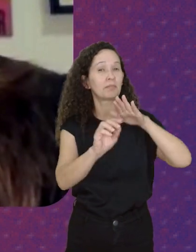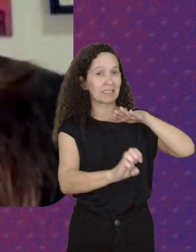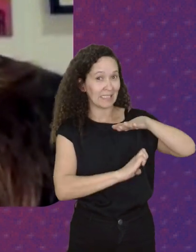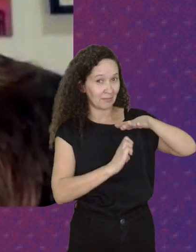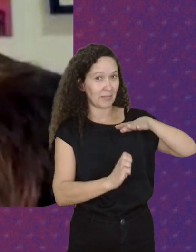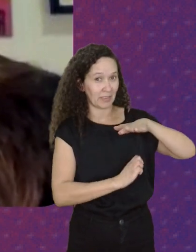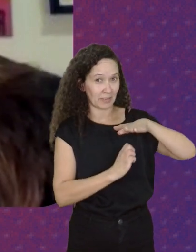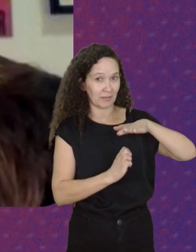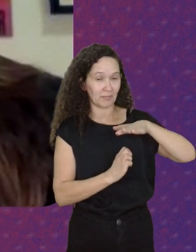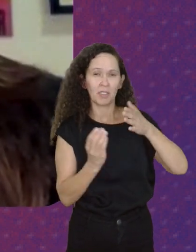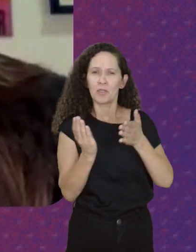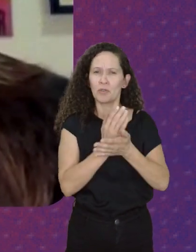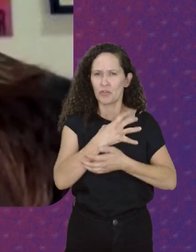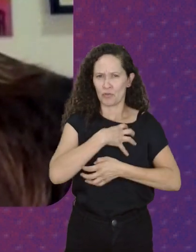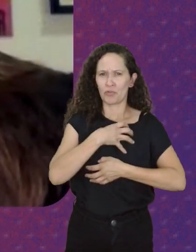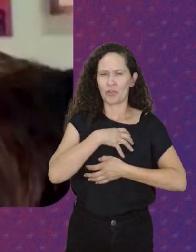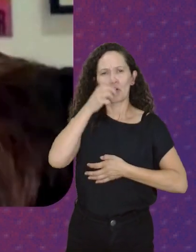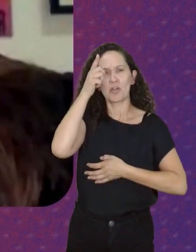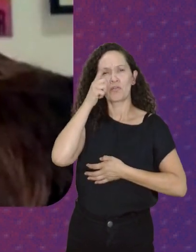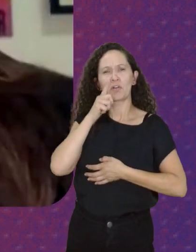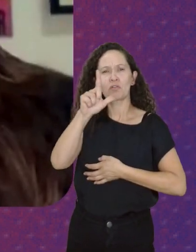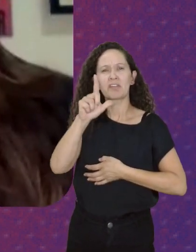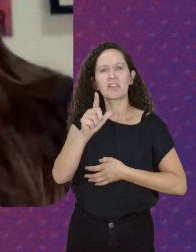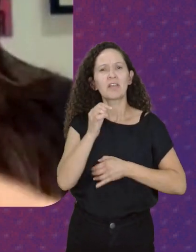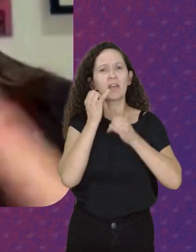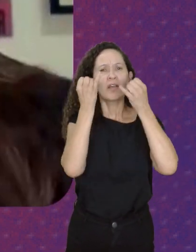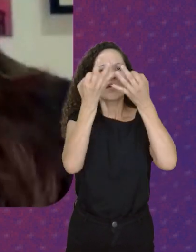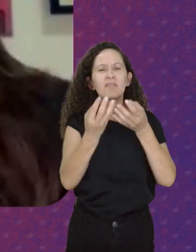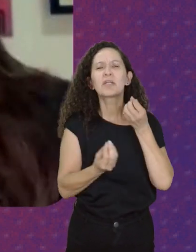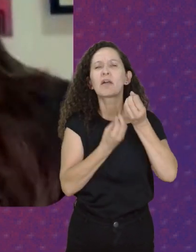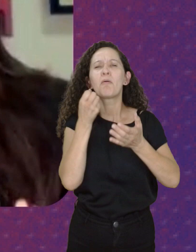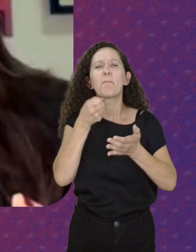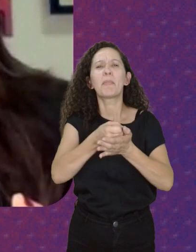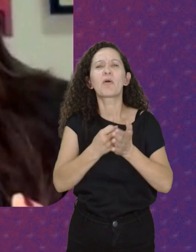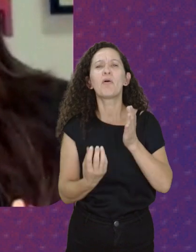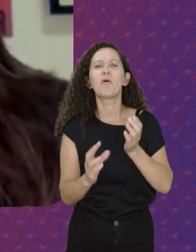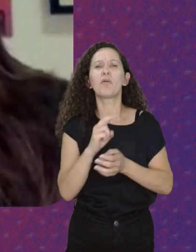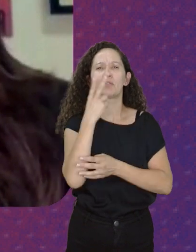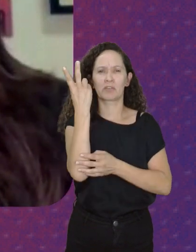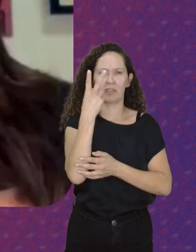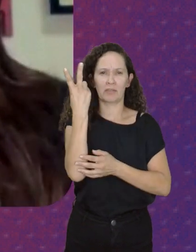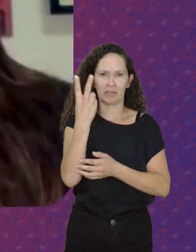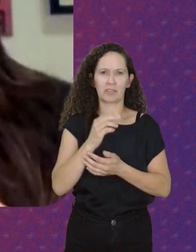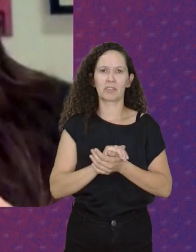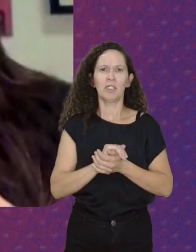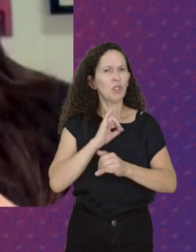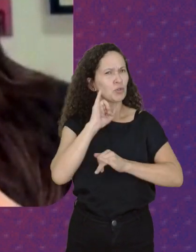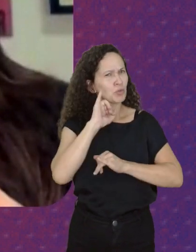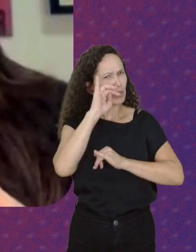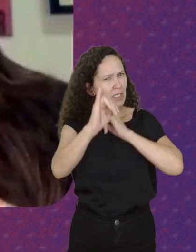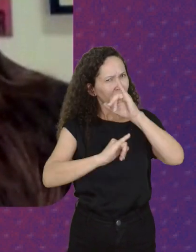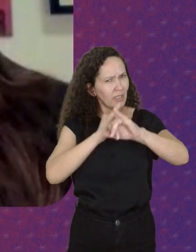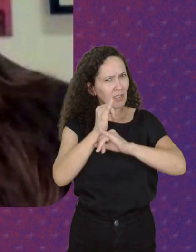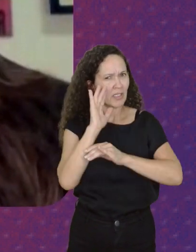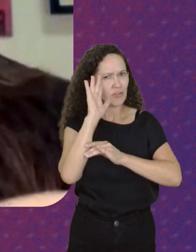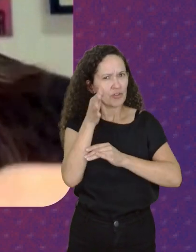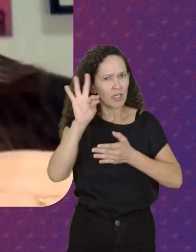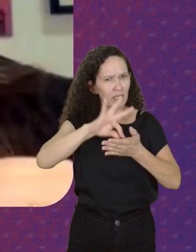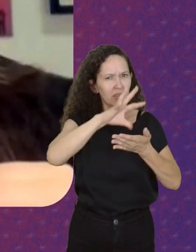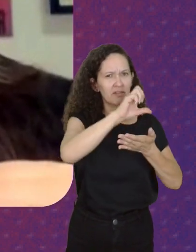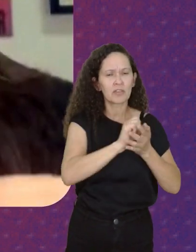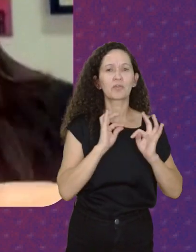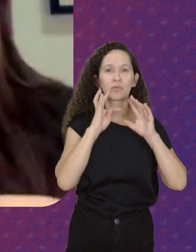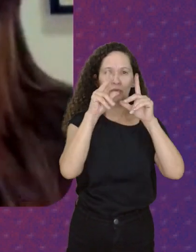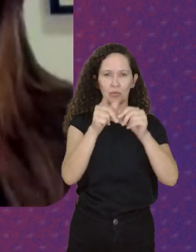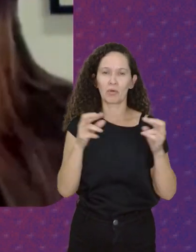vai, de alguma forma, fazer a prestação de contas já, vai estar tudo ali informatizado e vai ter